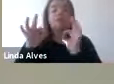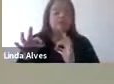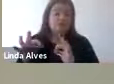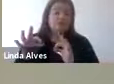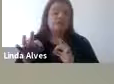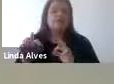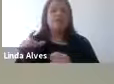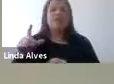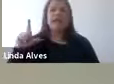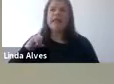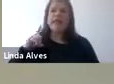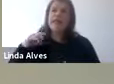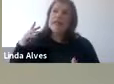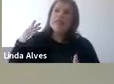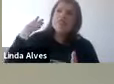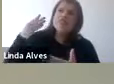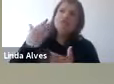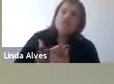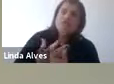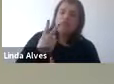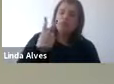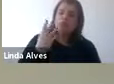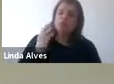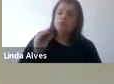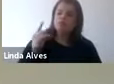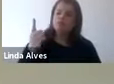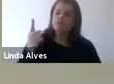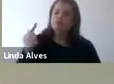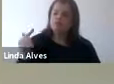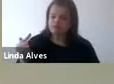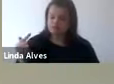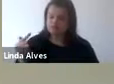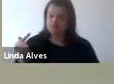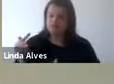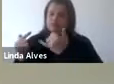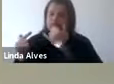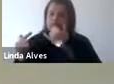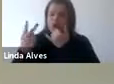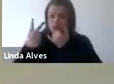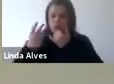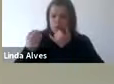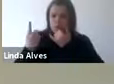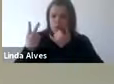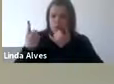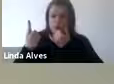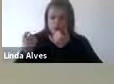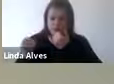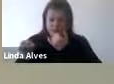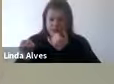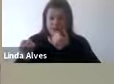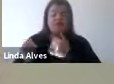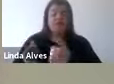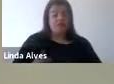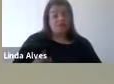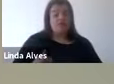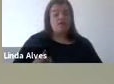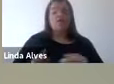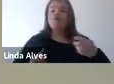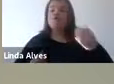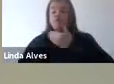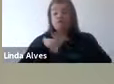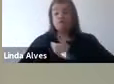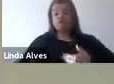Desde 2017, desde 2016, na verdade, um frontal ataque do governo aos